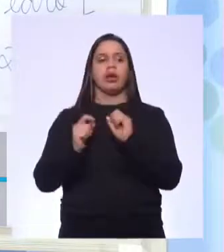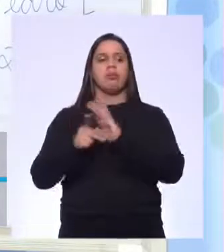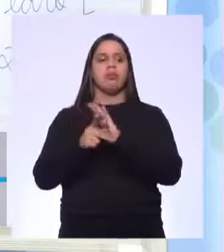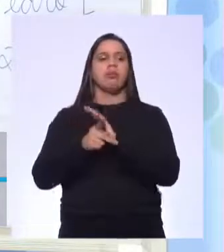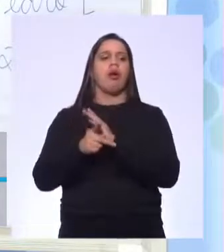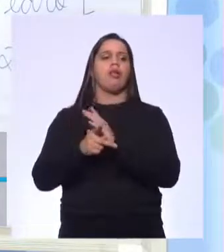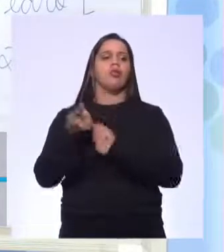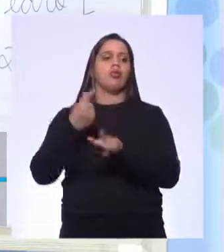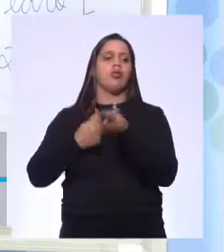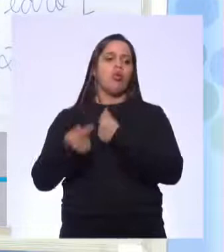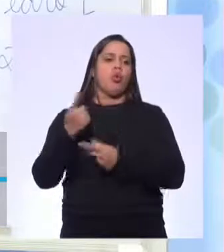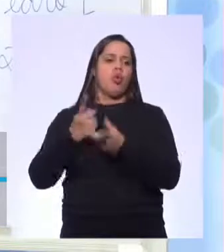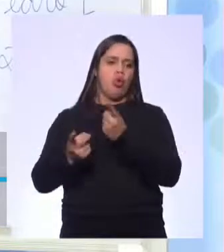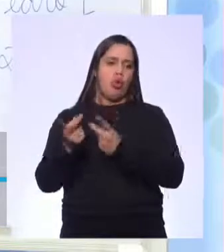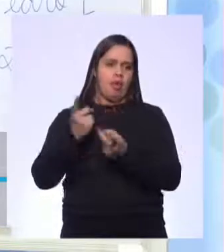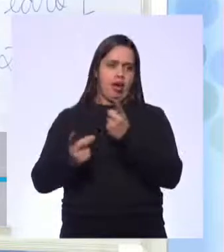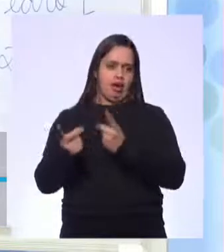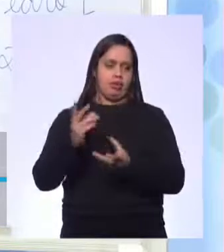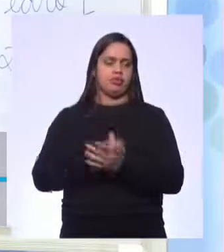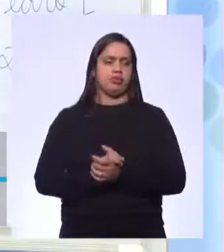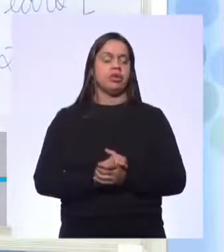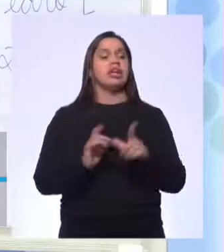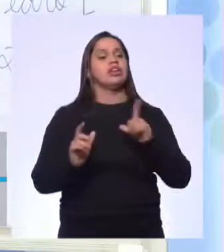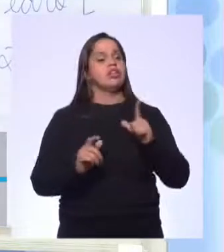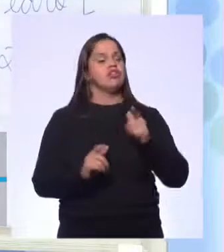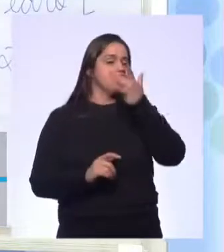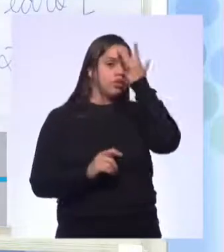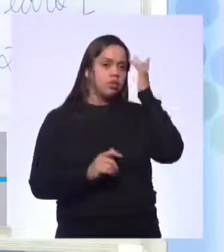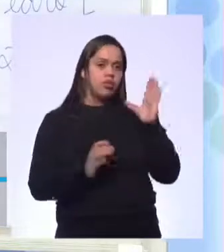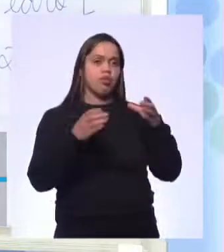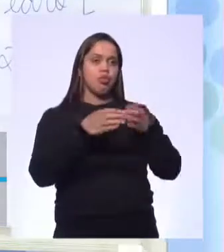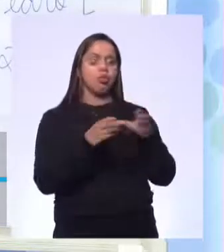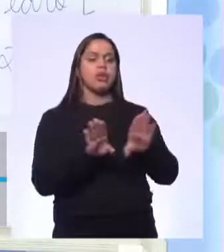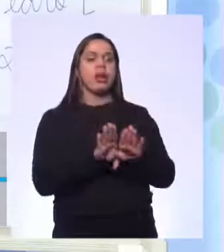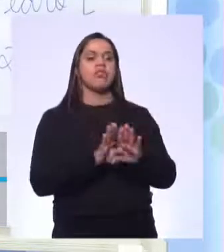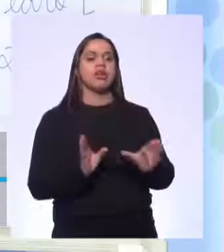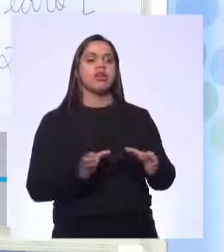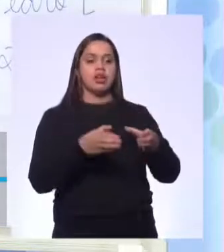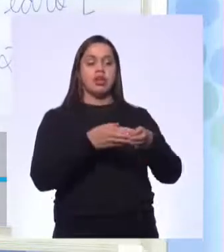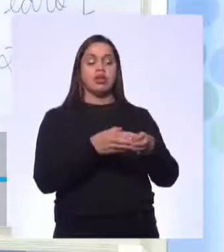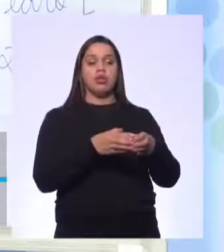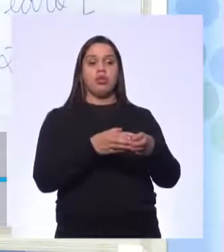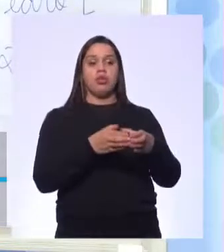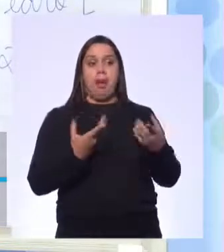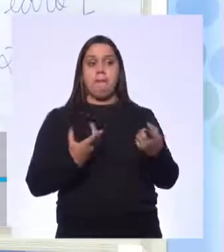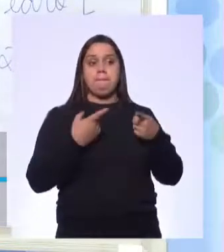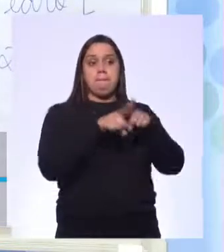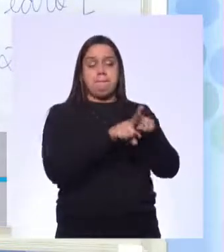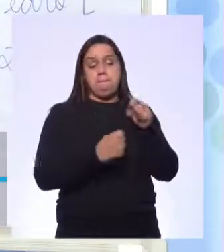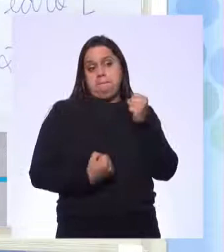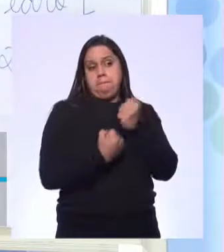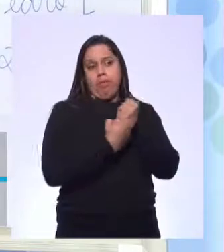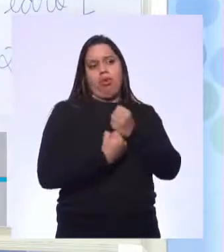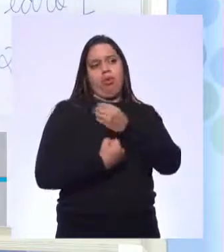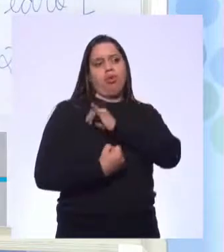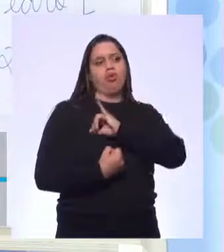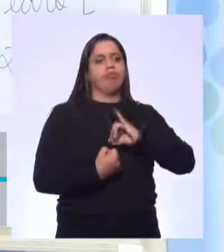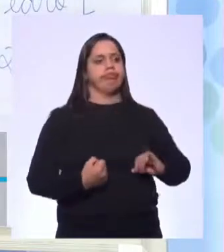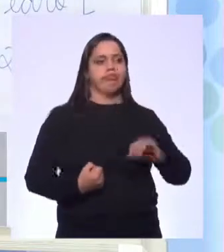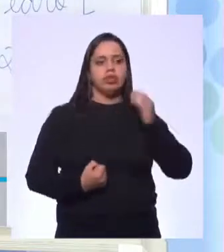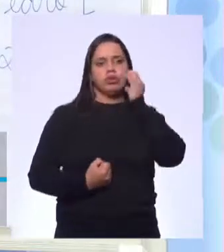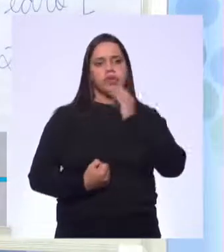um pessoal que estava do lado de Dom Pedro I, que são os Bonifácios. Só que,